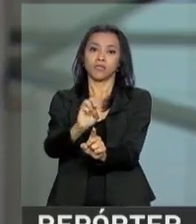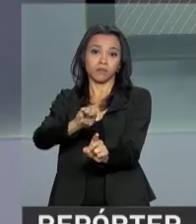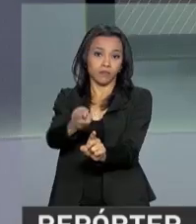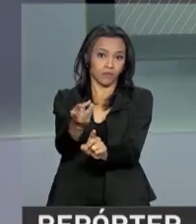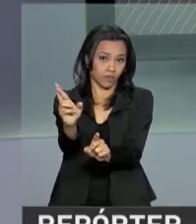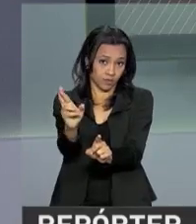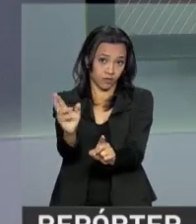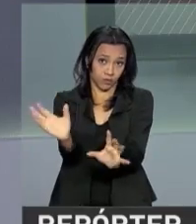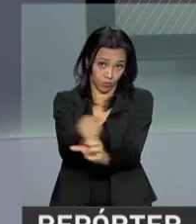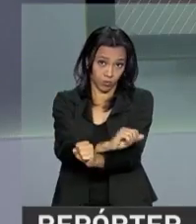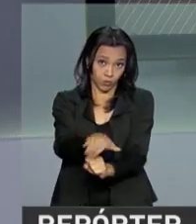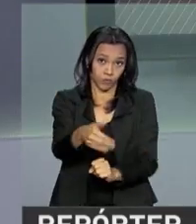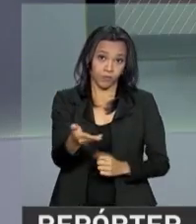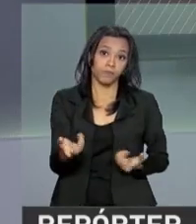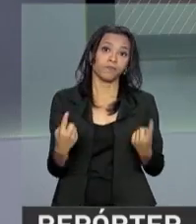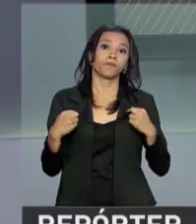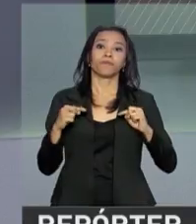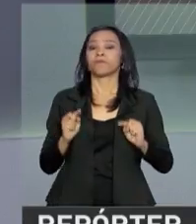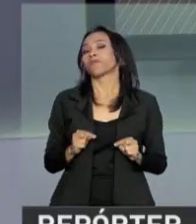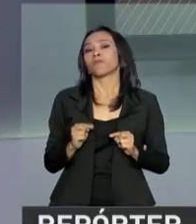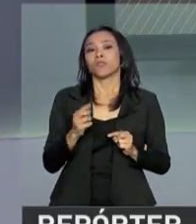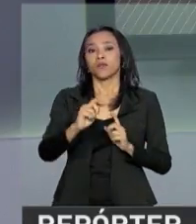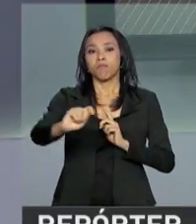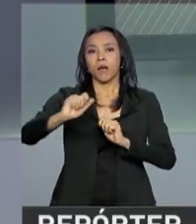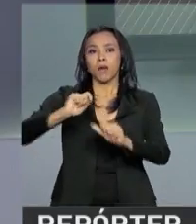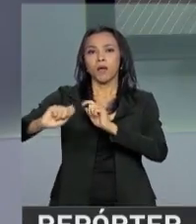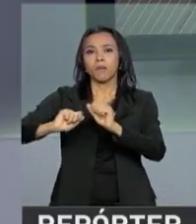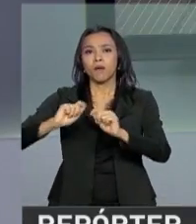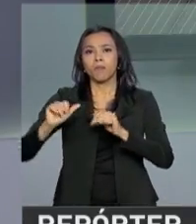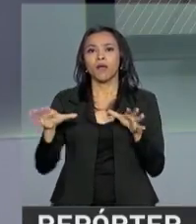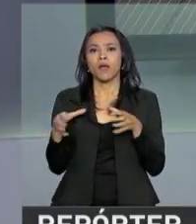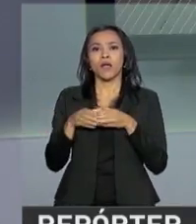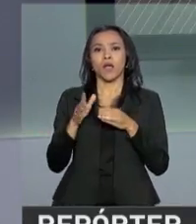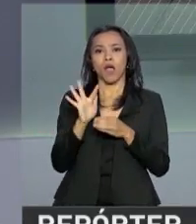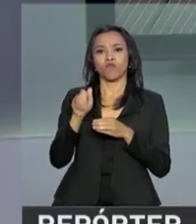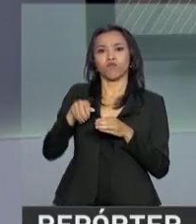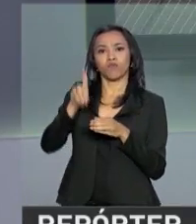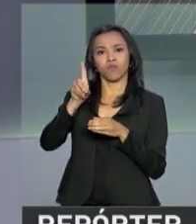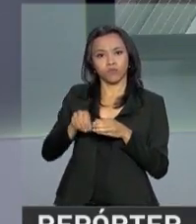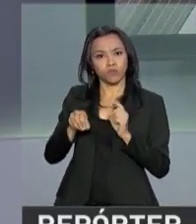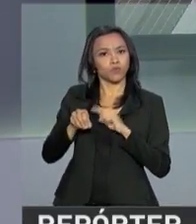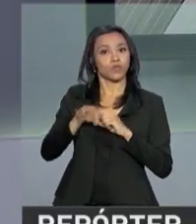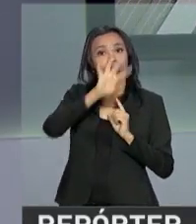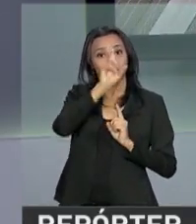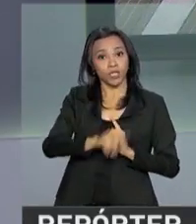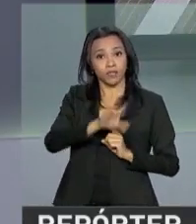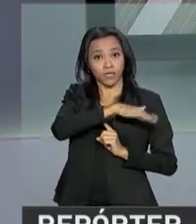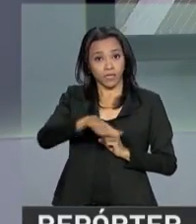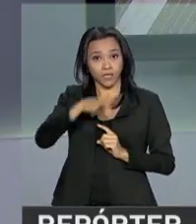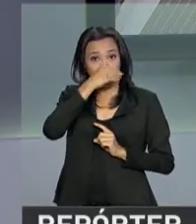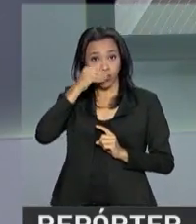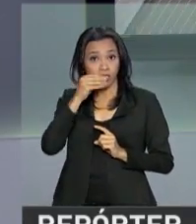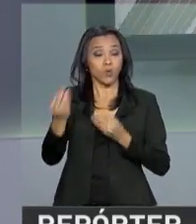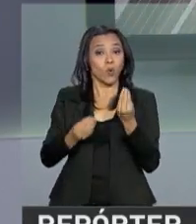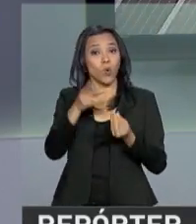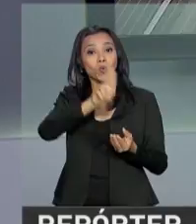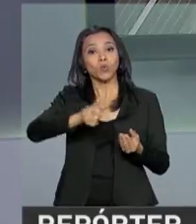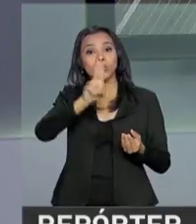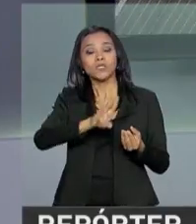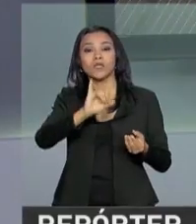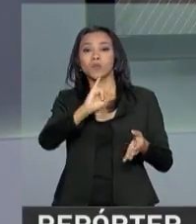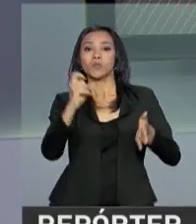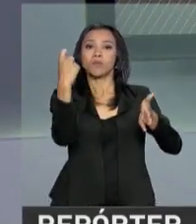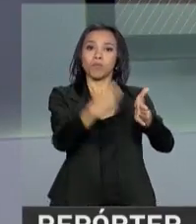total. As doações aos fundos dos direitos da criança e do adolescente por meio da declaração do Imposto de Renda